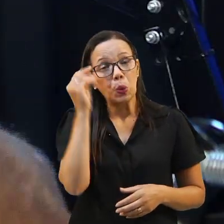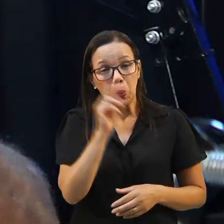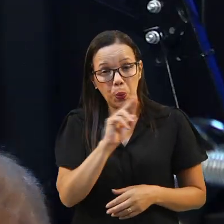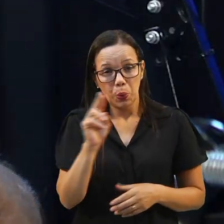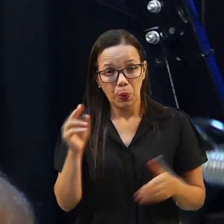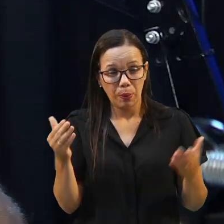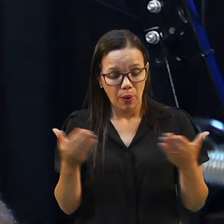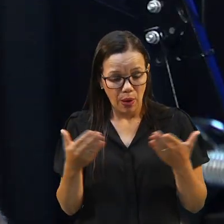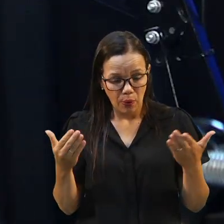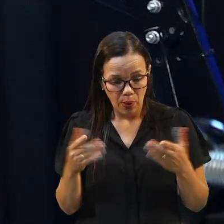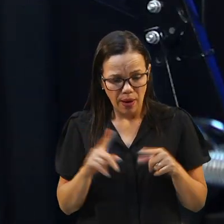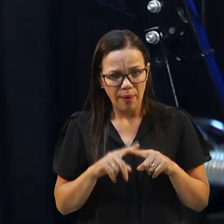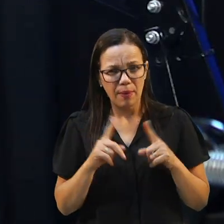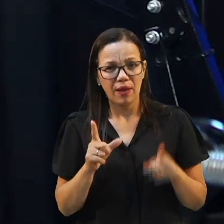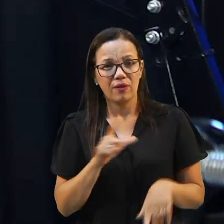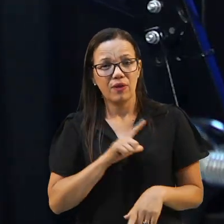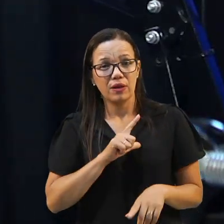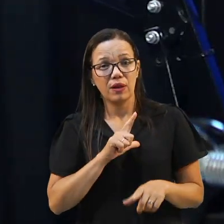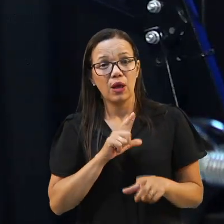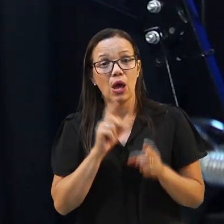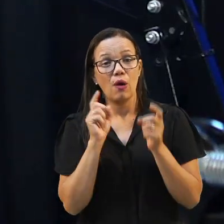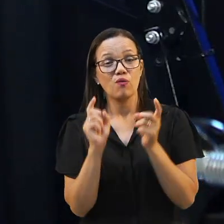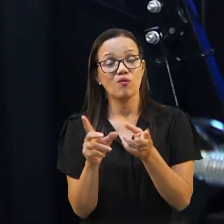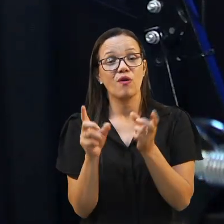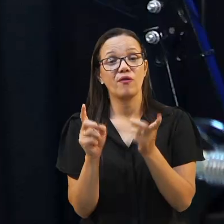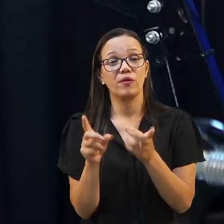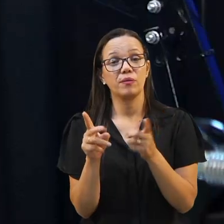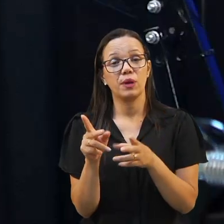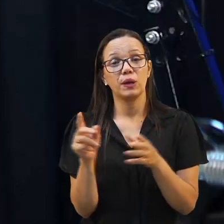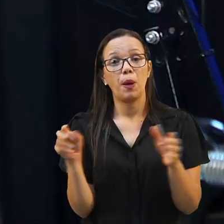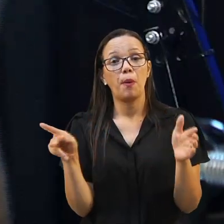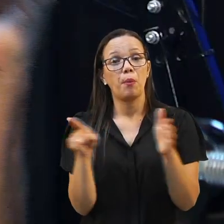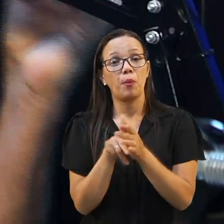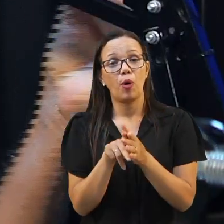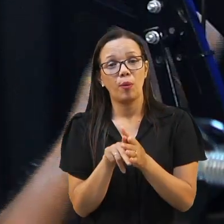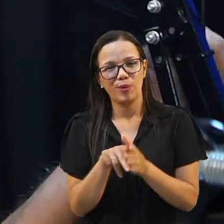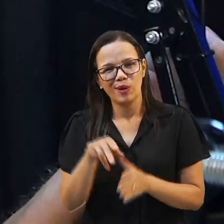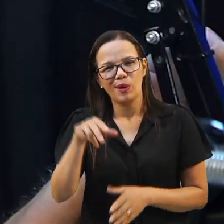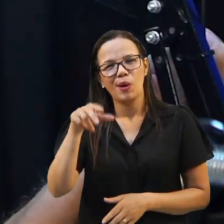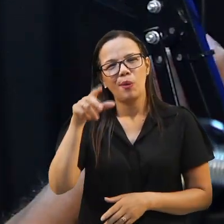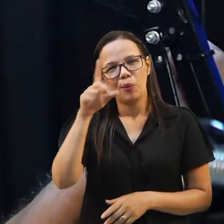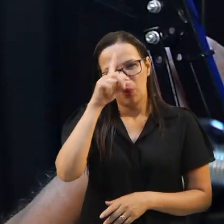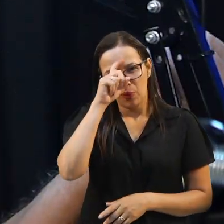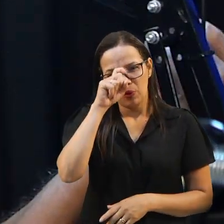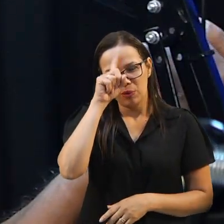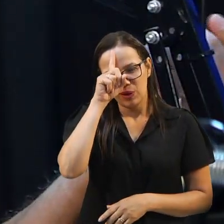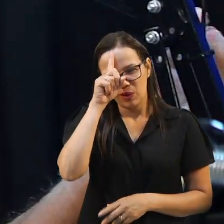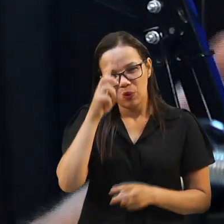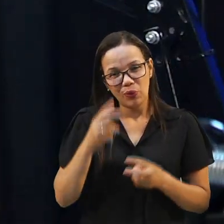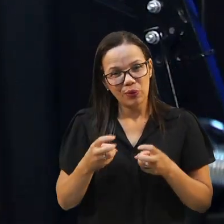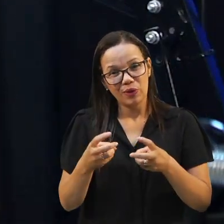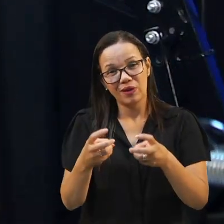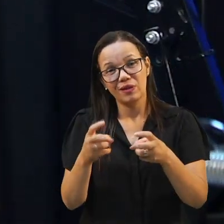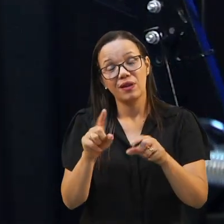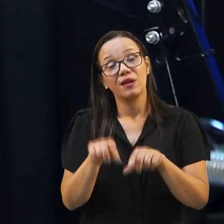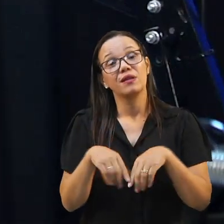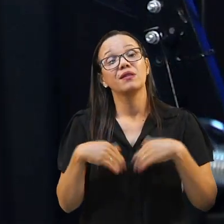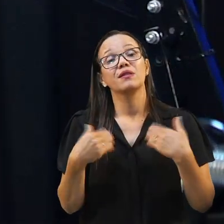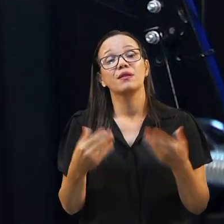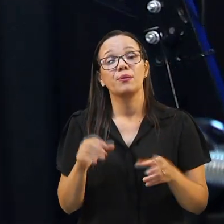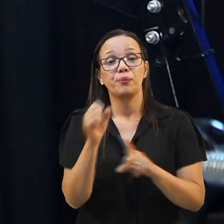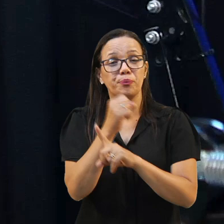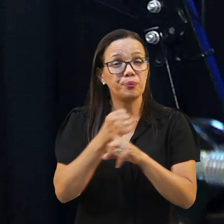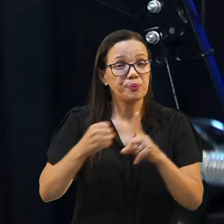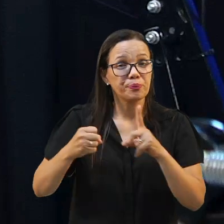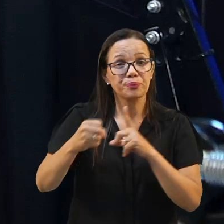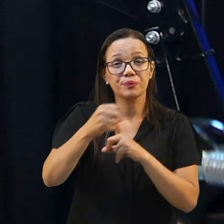empresa, mas vamos ter um leilão para o Hospital do Câncer. Então, a sociedade ela é muito generosa,